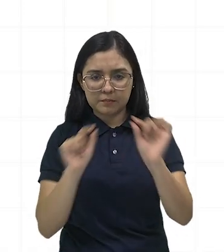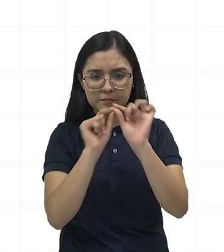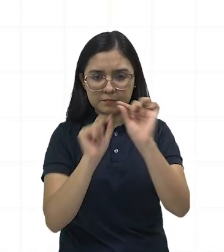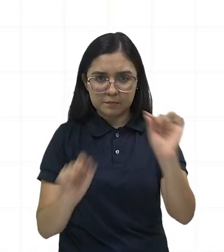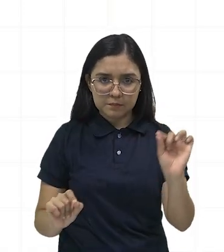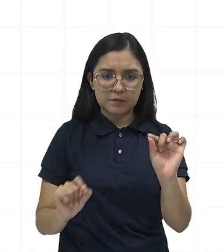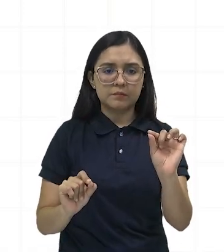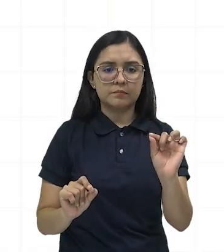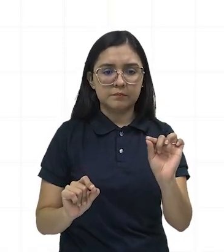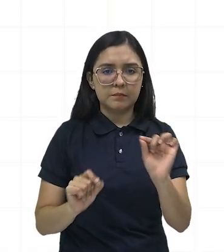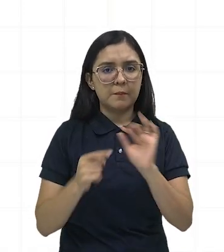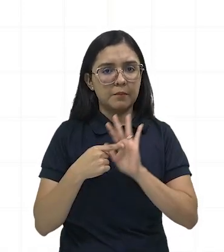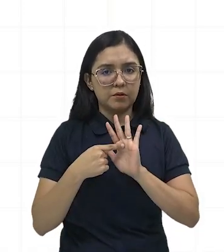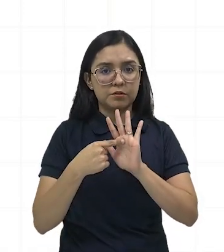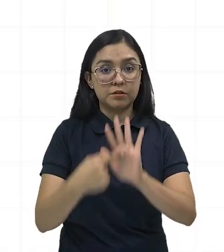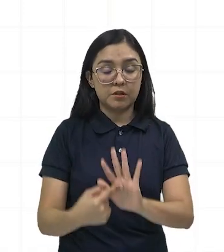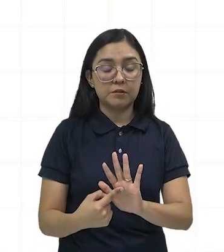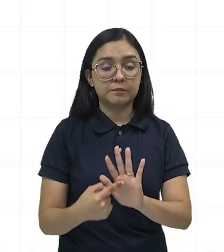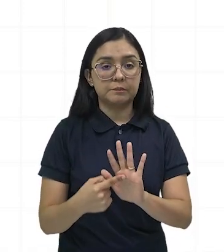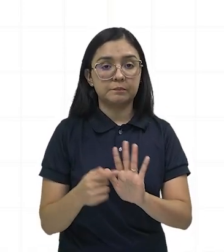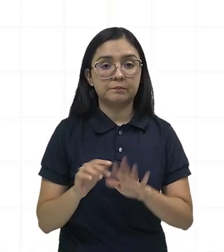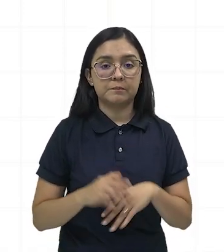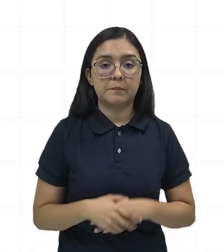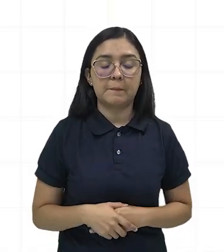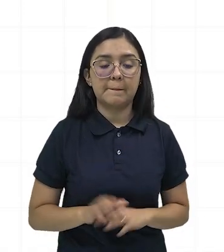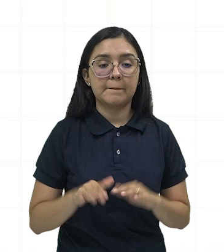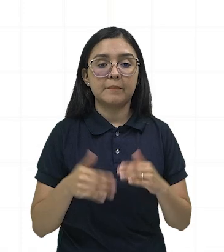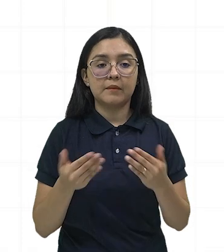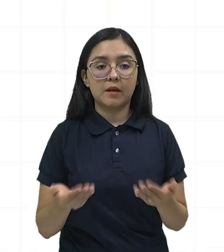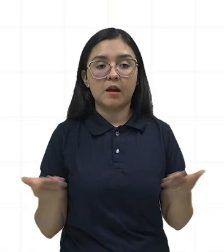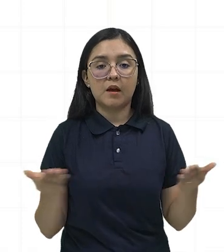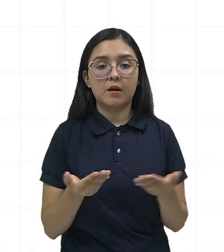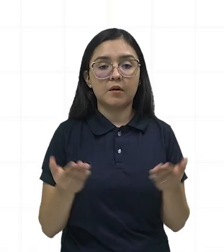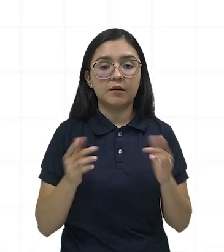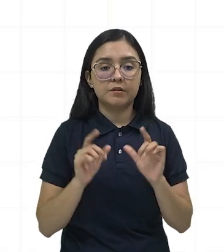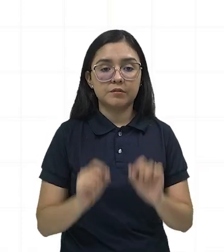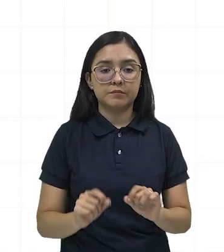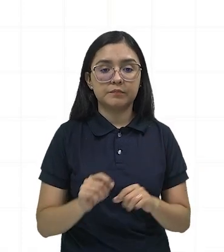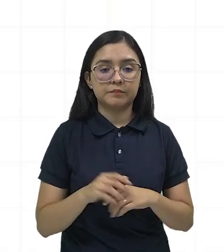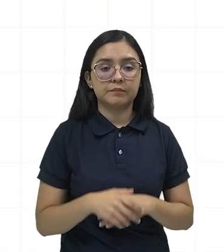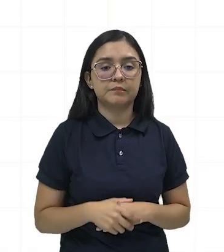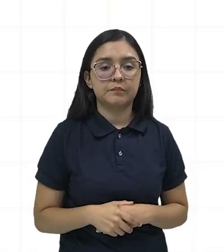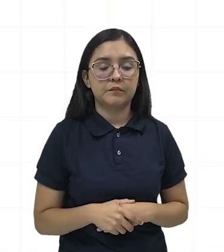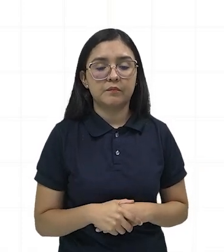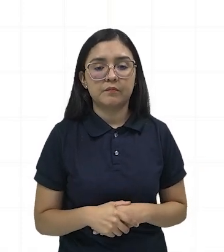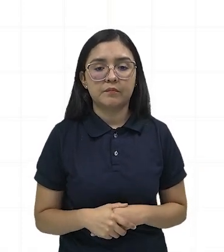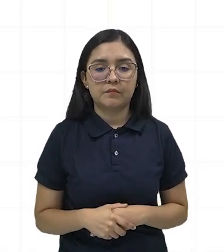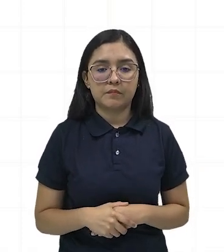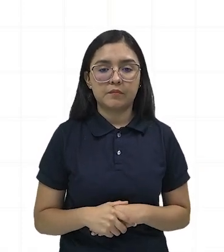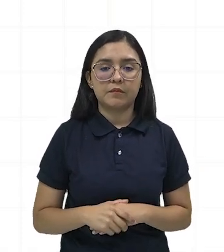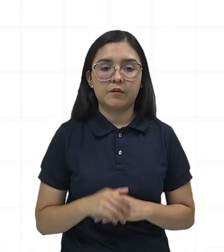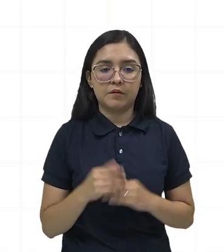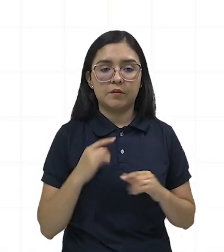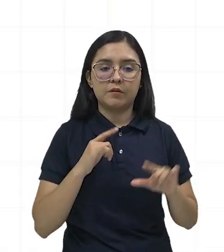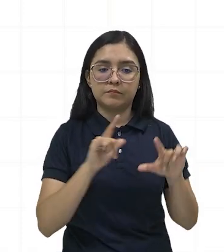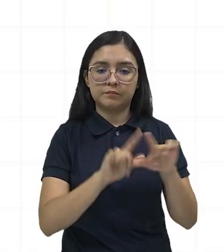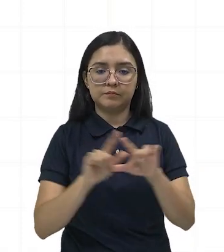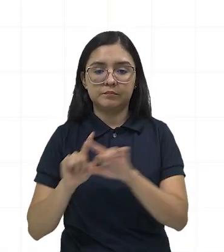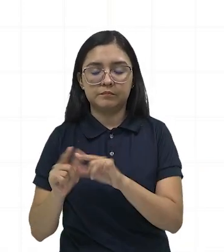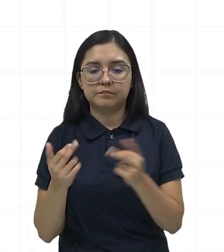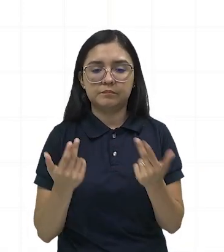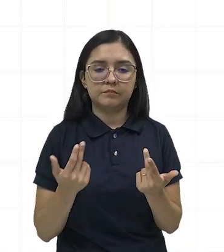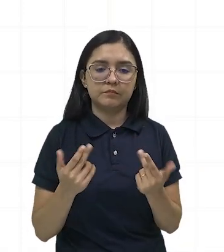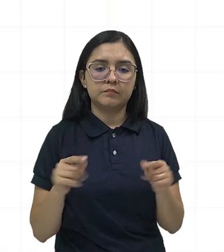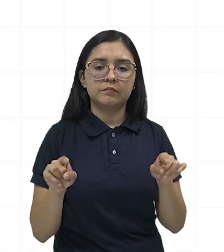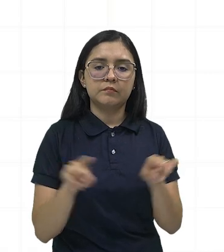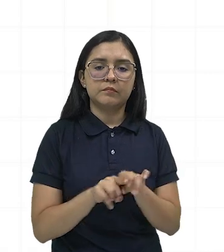no desenho dos triângulos, né? Então, agora nós vamos para os casos de congruência de triângulos.